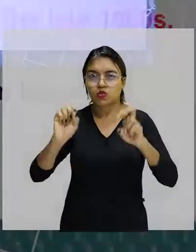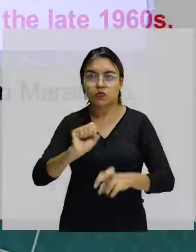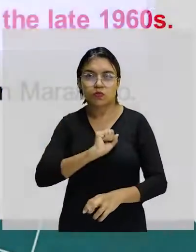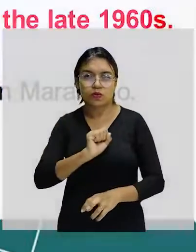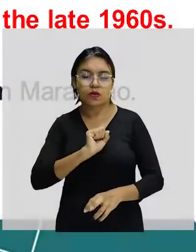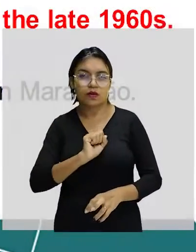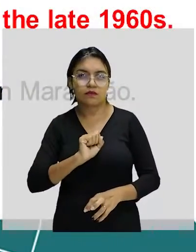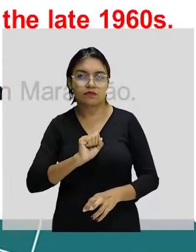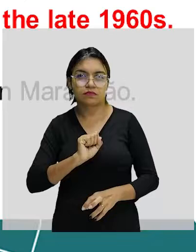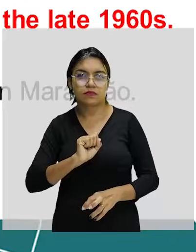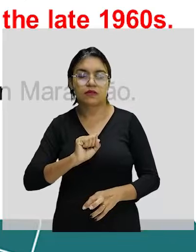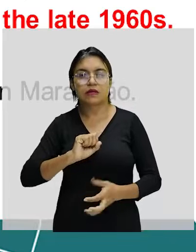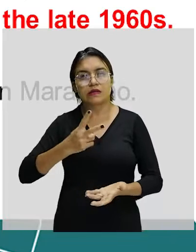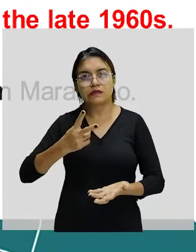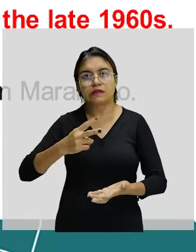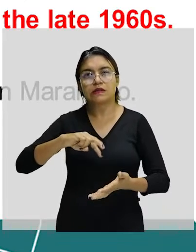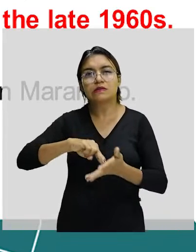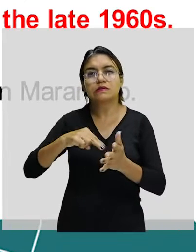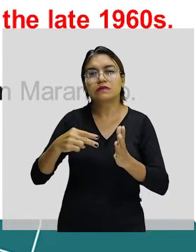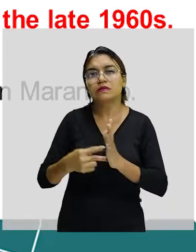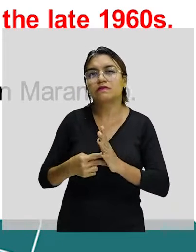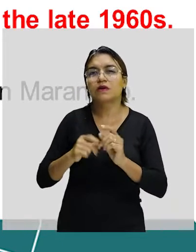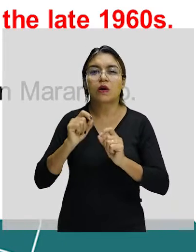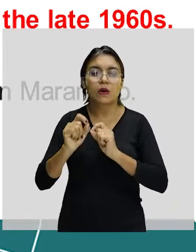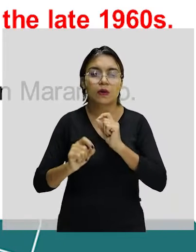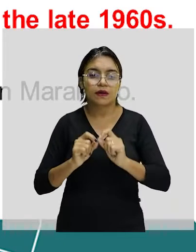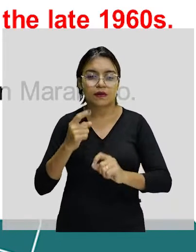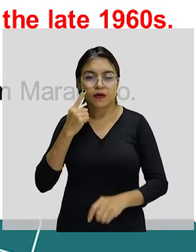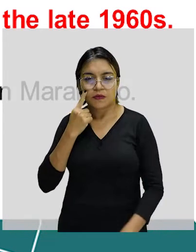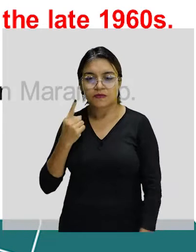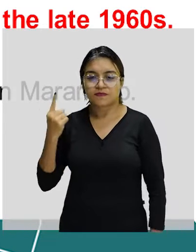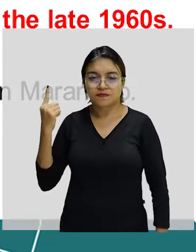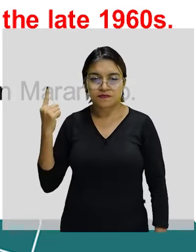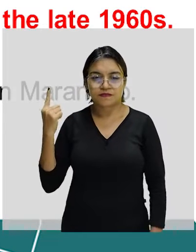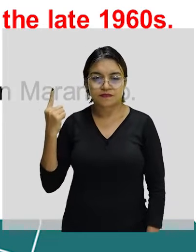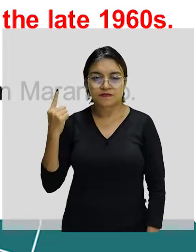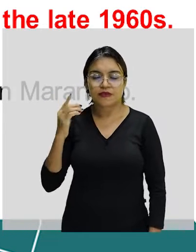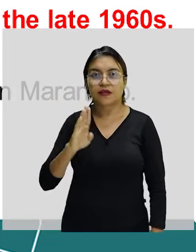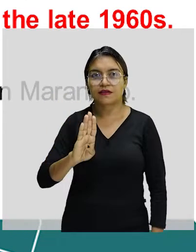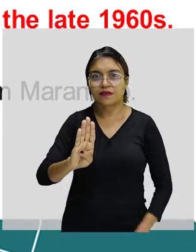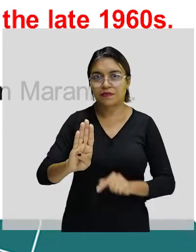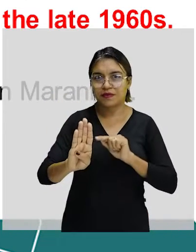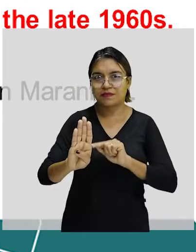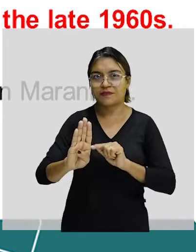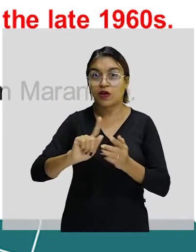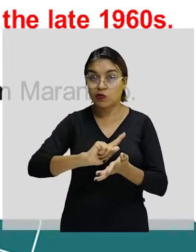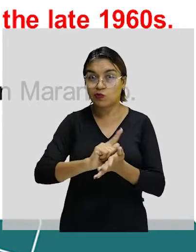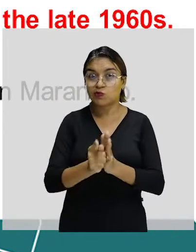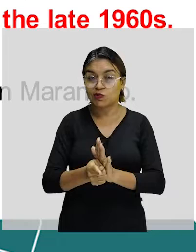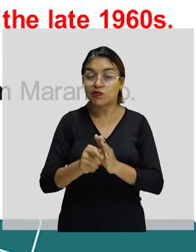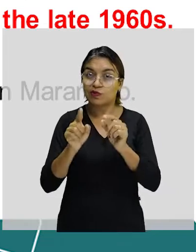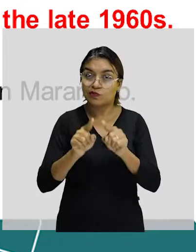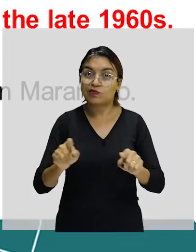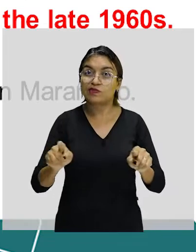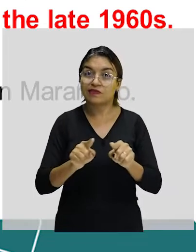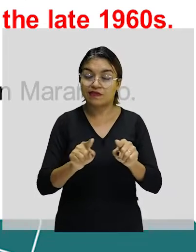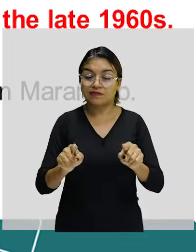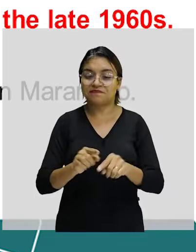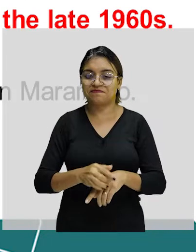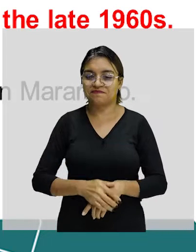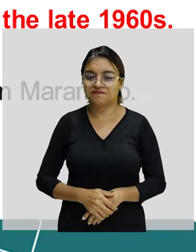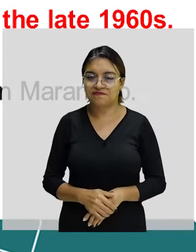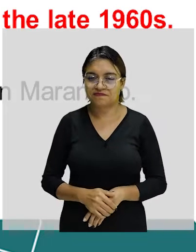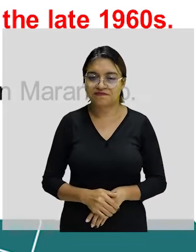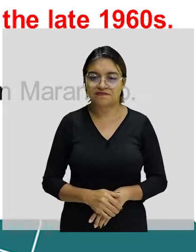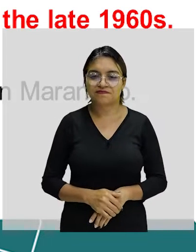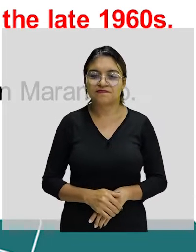a definição de reggae? E aí eu tenho, reggae is a music genre, é um gênero musical, first developed